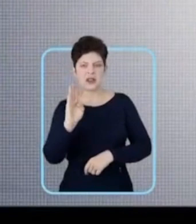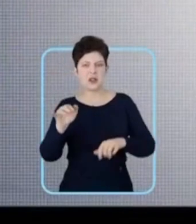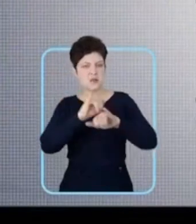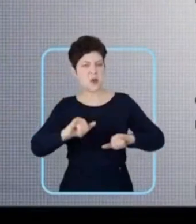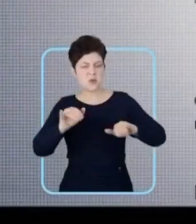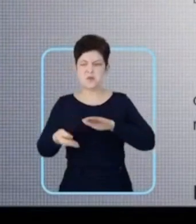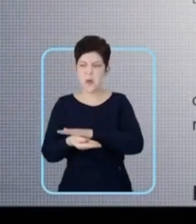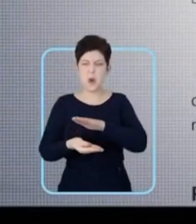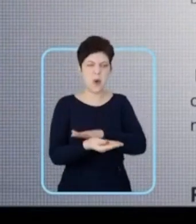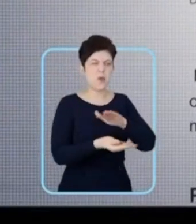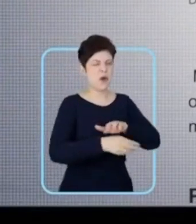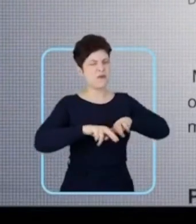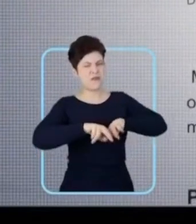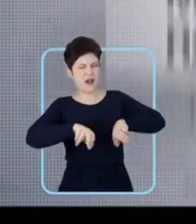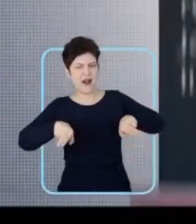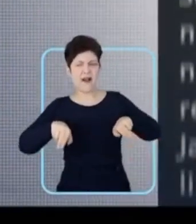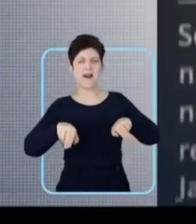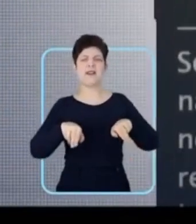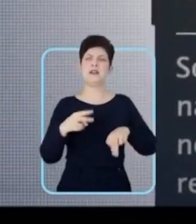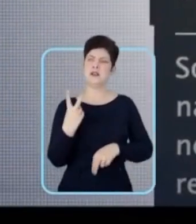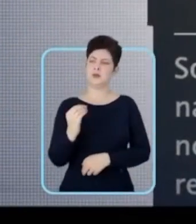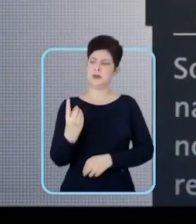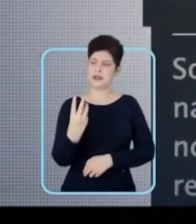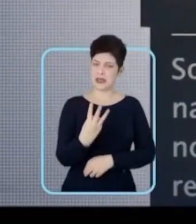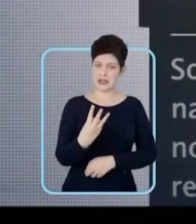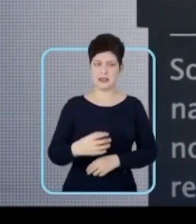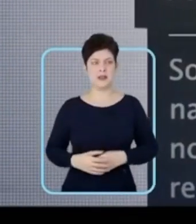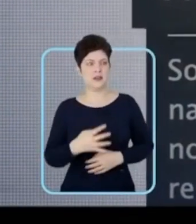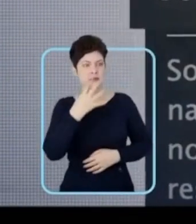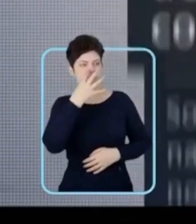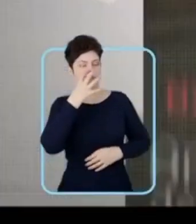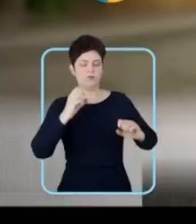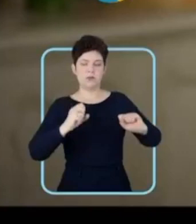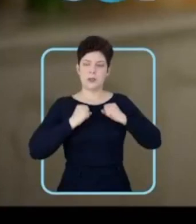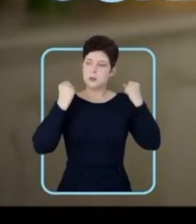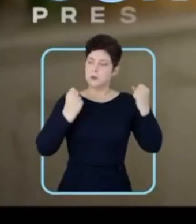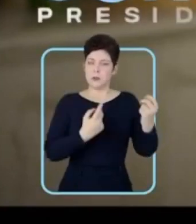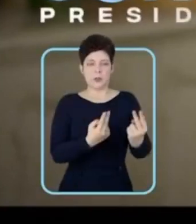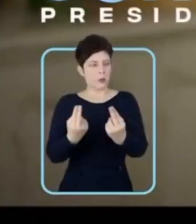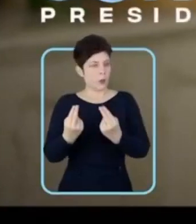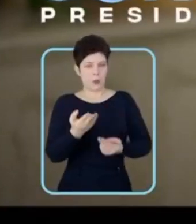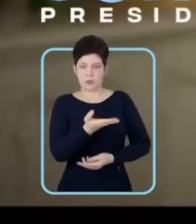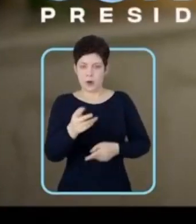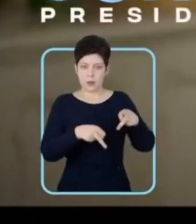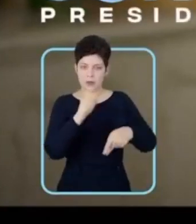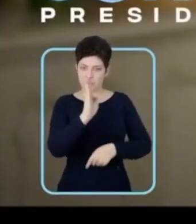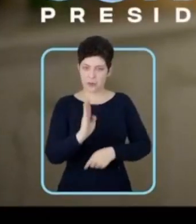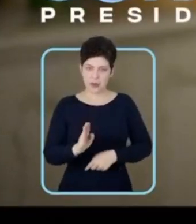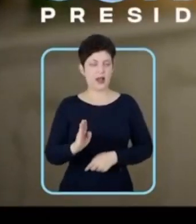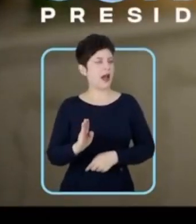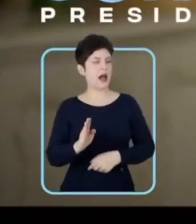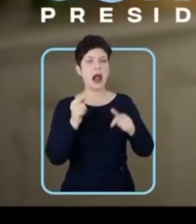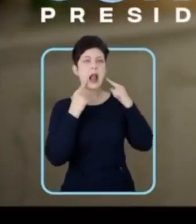Brasil mergulhado naqueles escândalos de corrupção, a partir de 2013, eu, indignada, como muitos brasileiros,